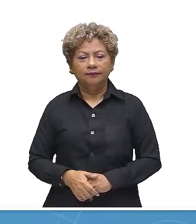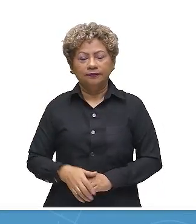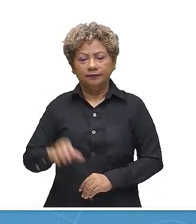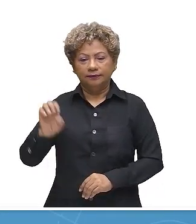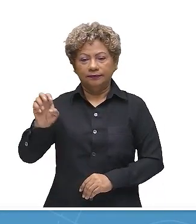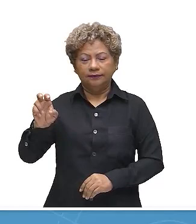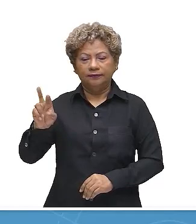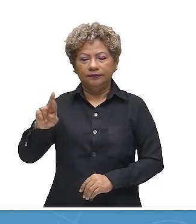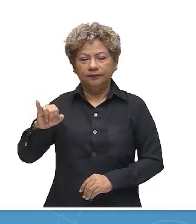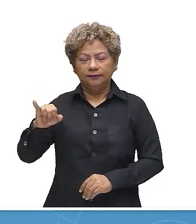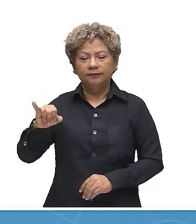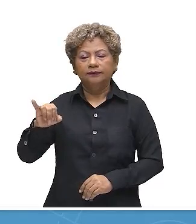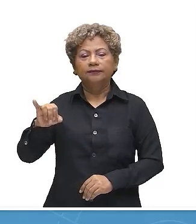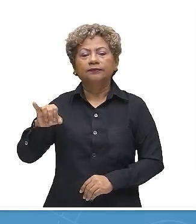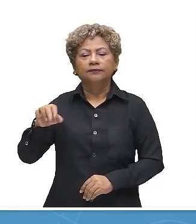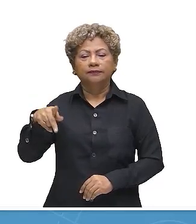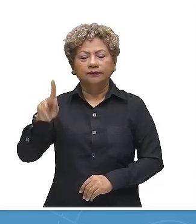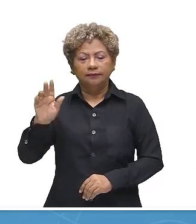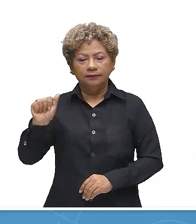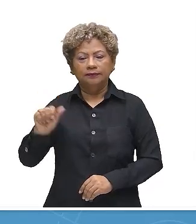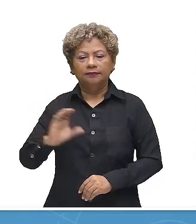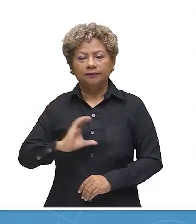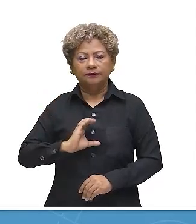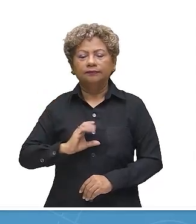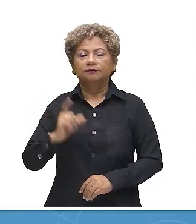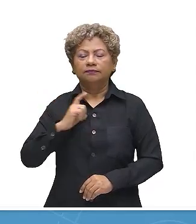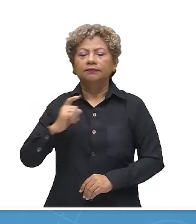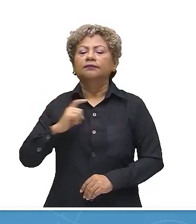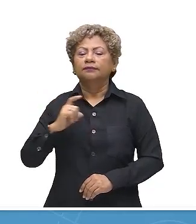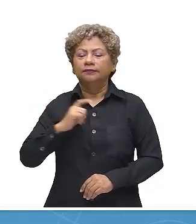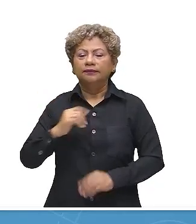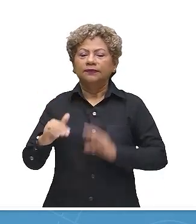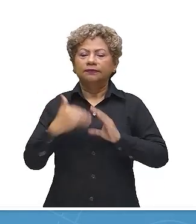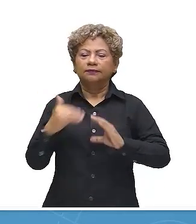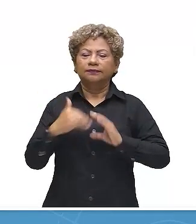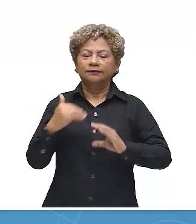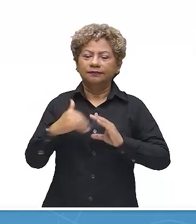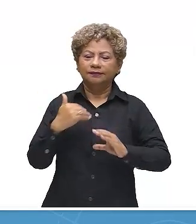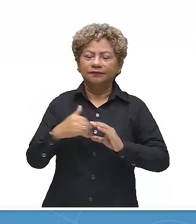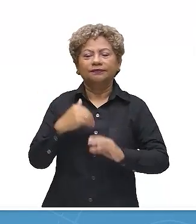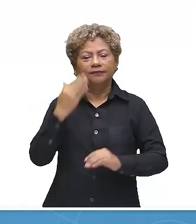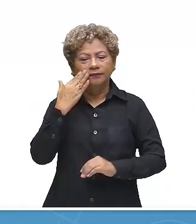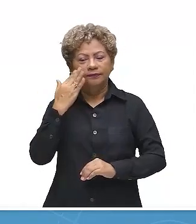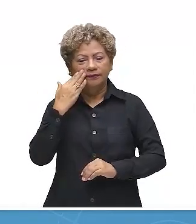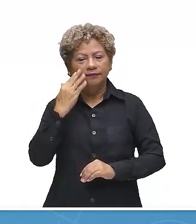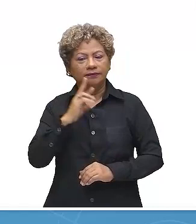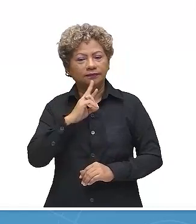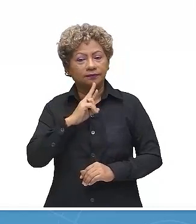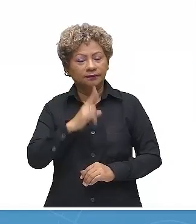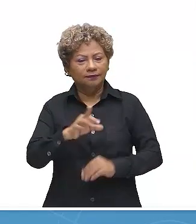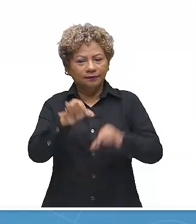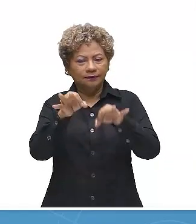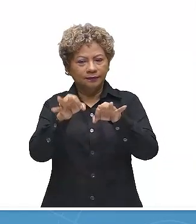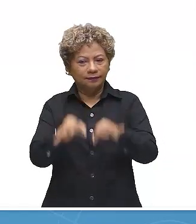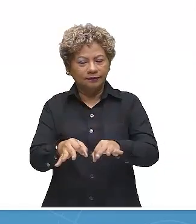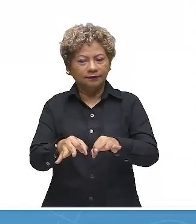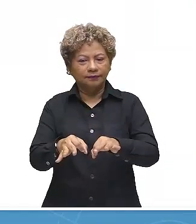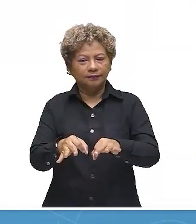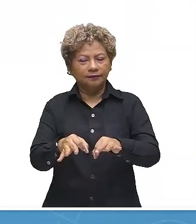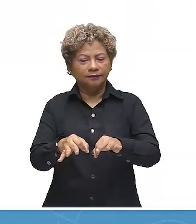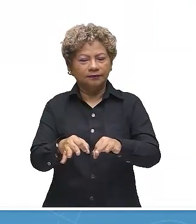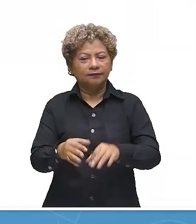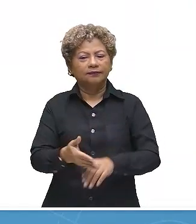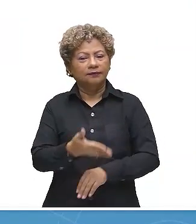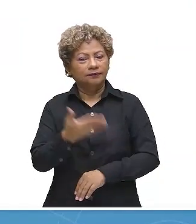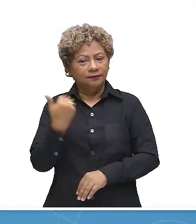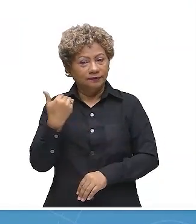Érica, letra C. Muito bem, tem muitas participações aqui, então agora a gente vai ver aí quais são as respostas, tá